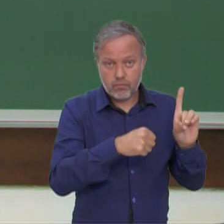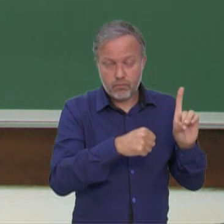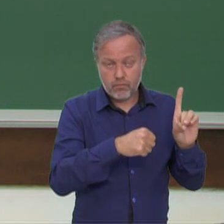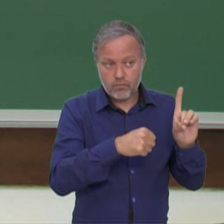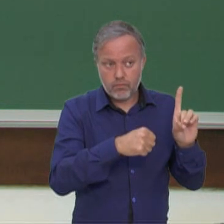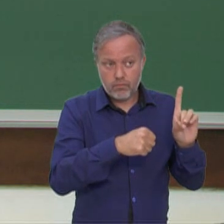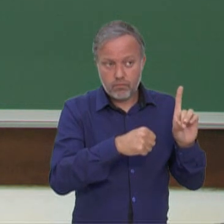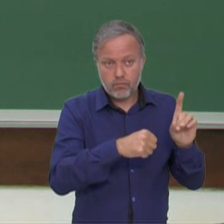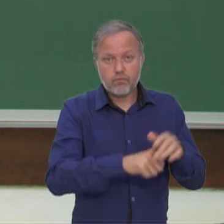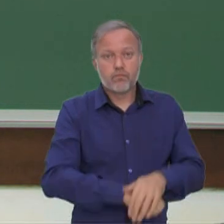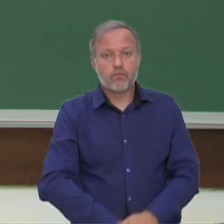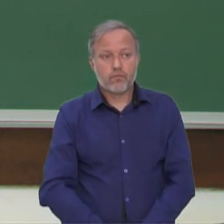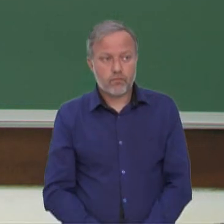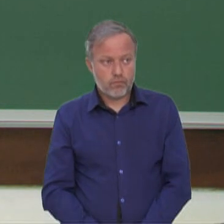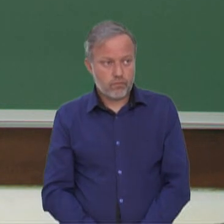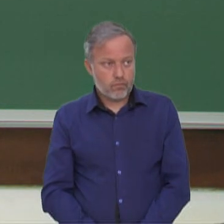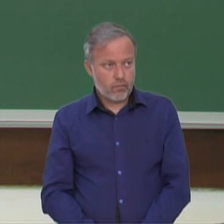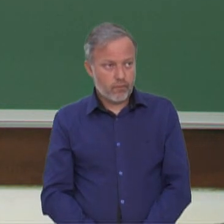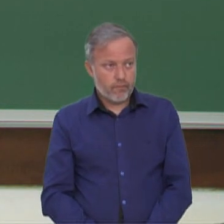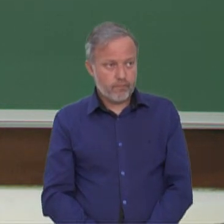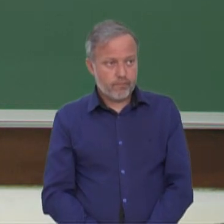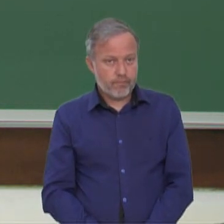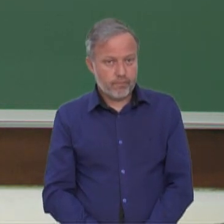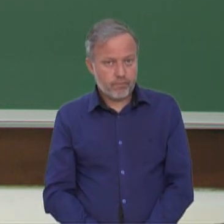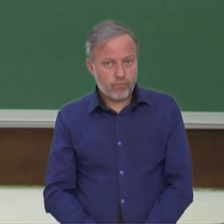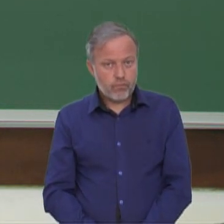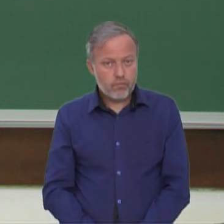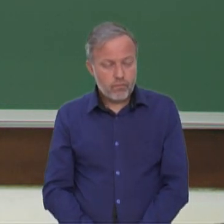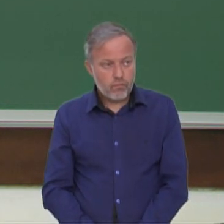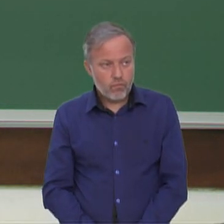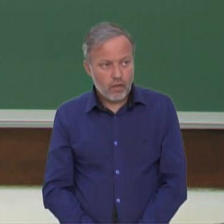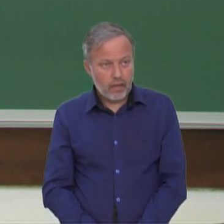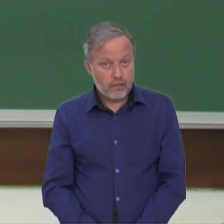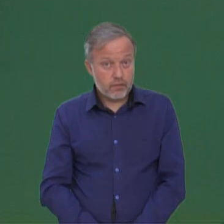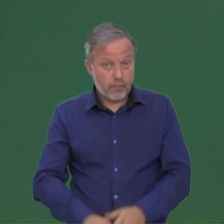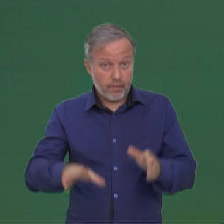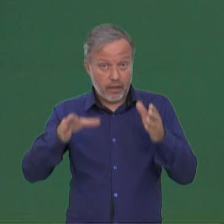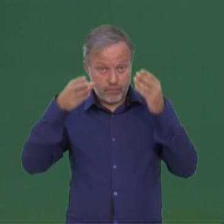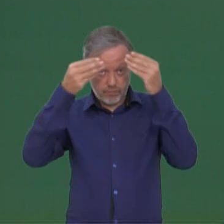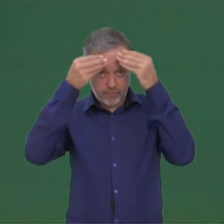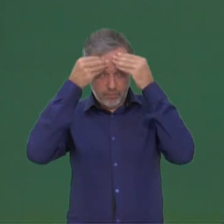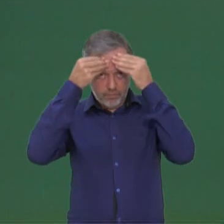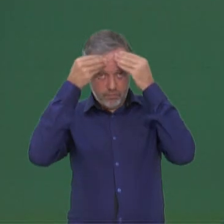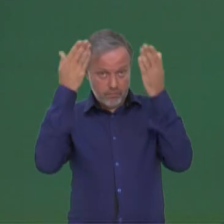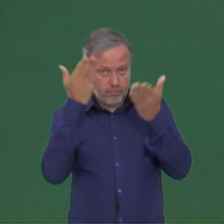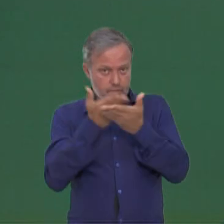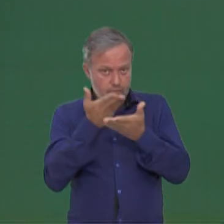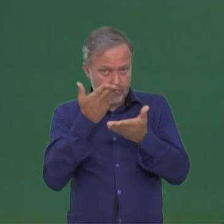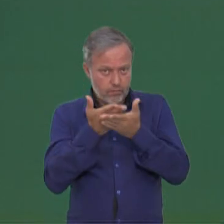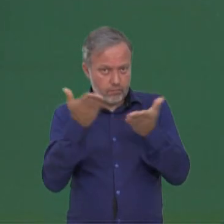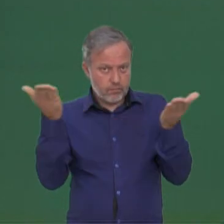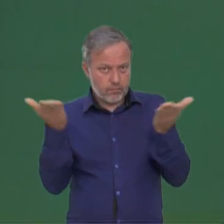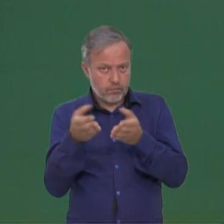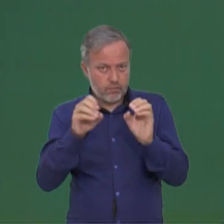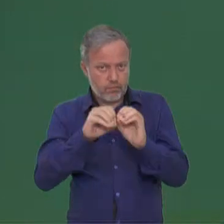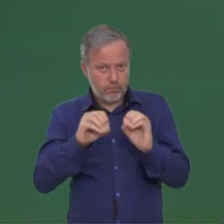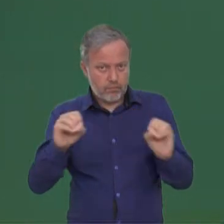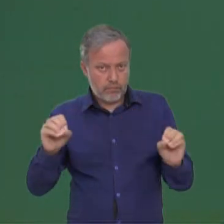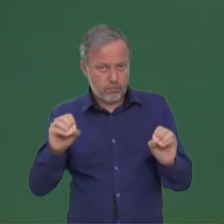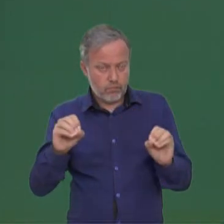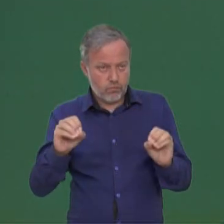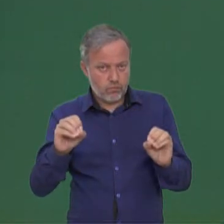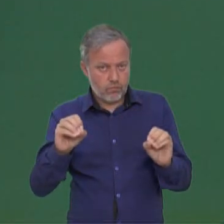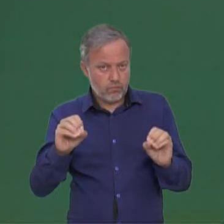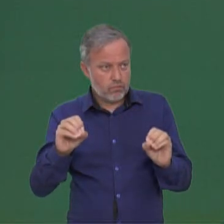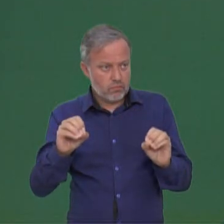preposição. Beleza, pessoal? Então, para fixarmos o que foi estudado sobre as orações, eu não podia